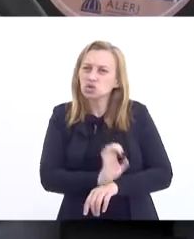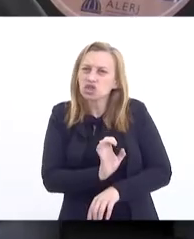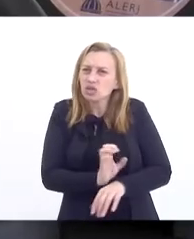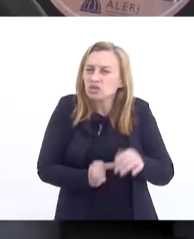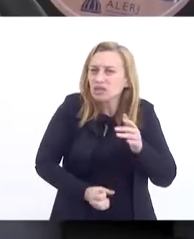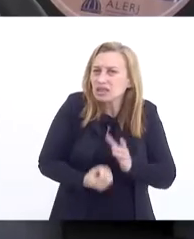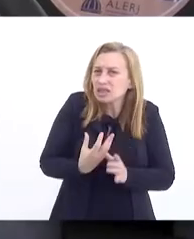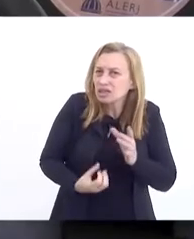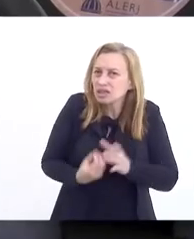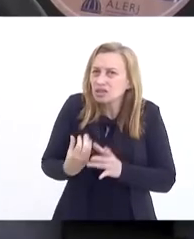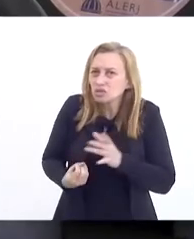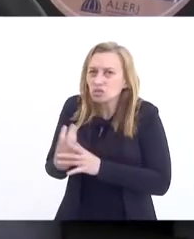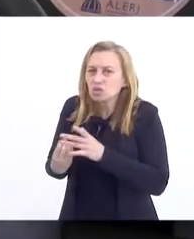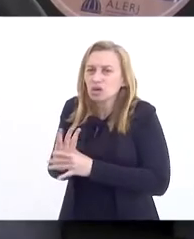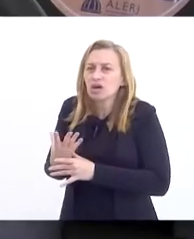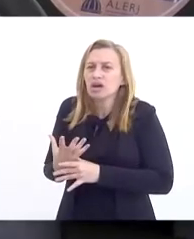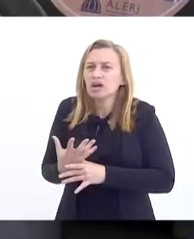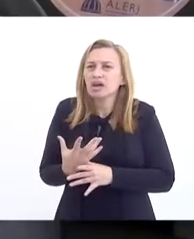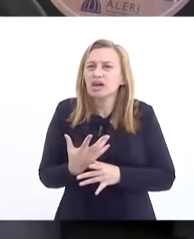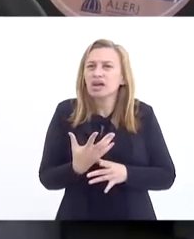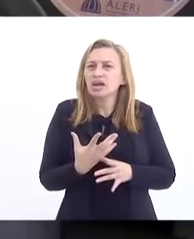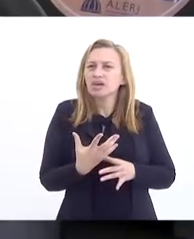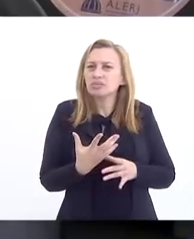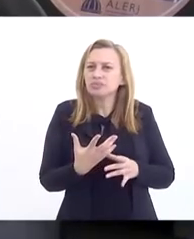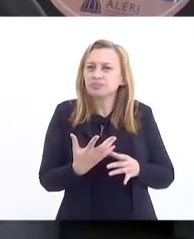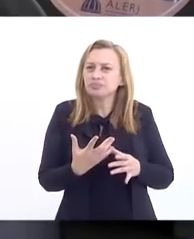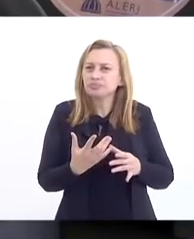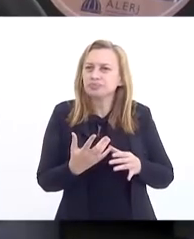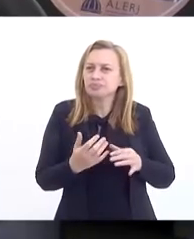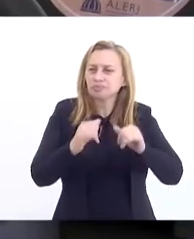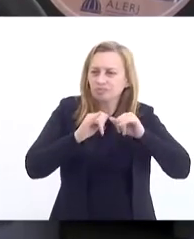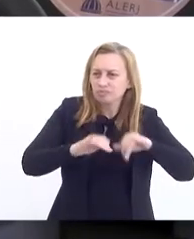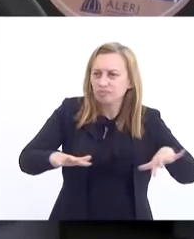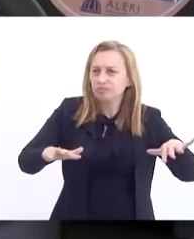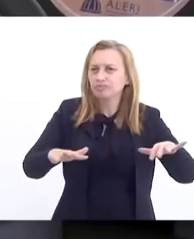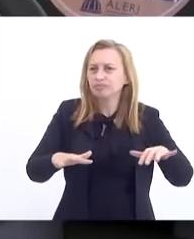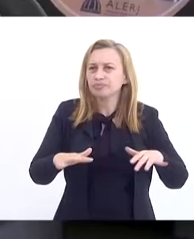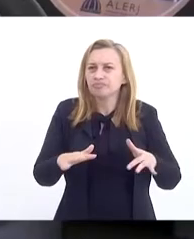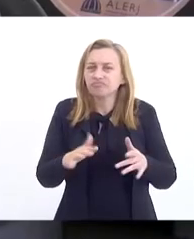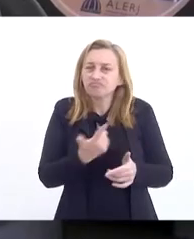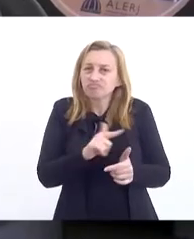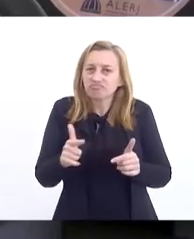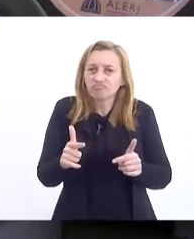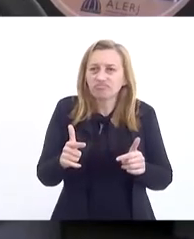criando um mecanismo de divulgação onde não existe.